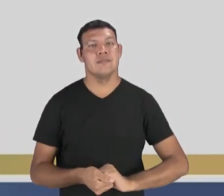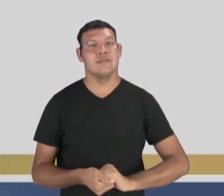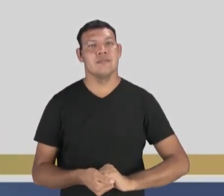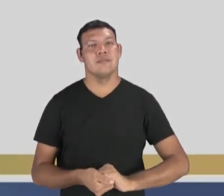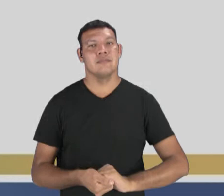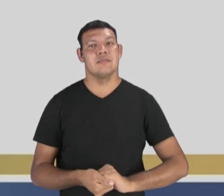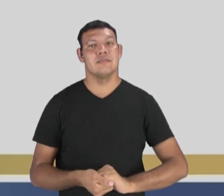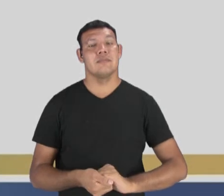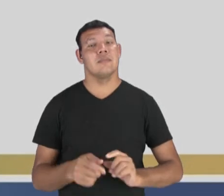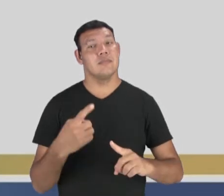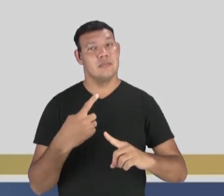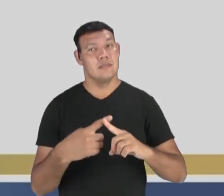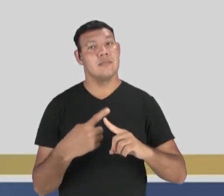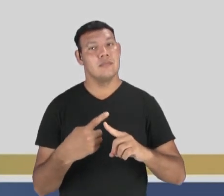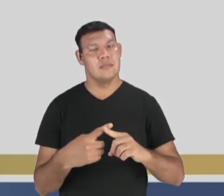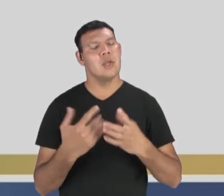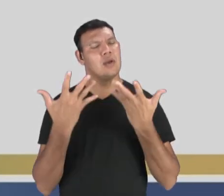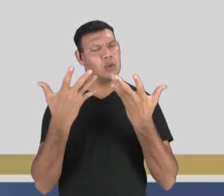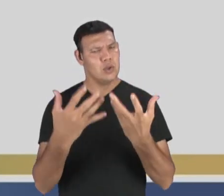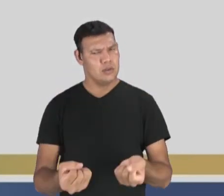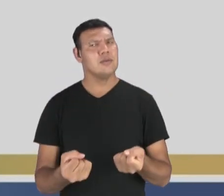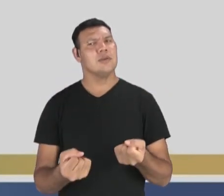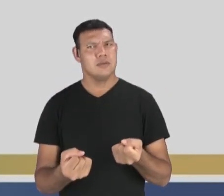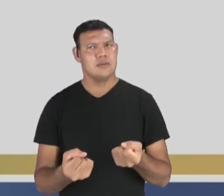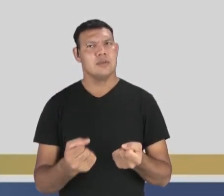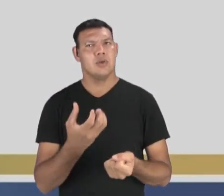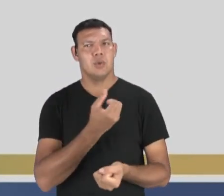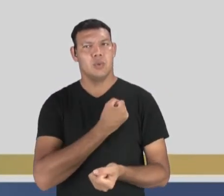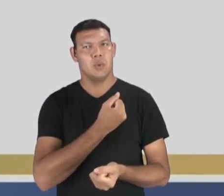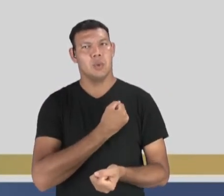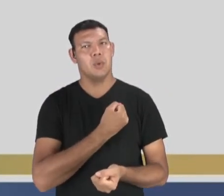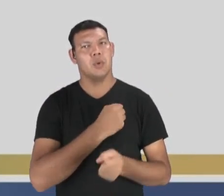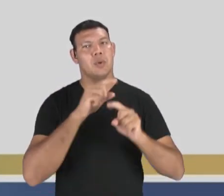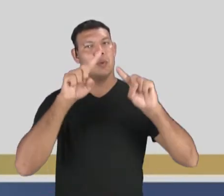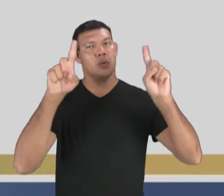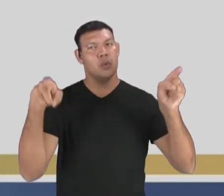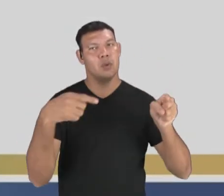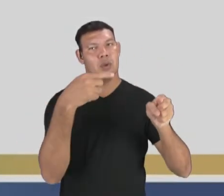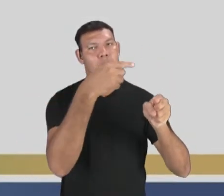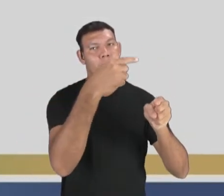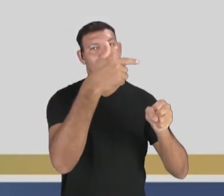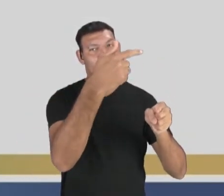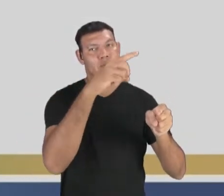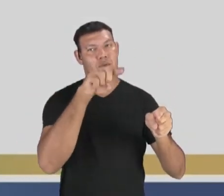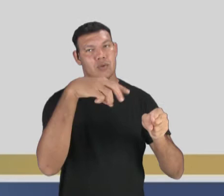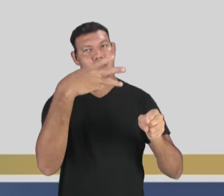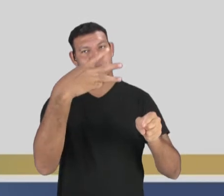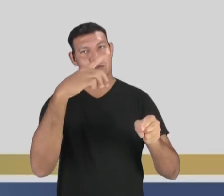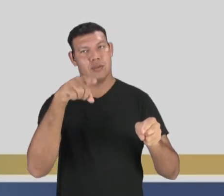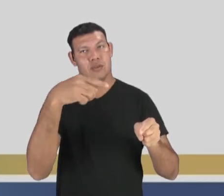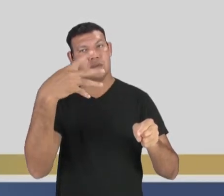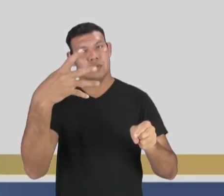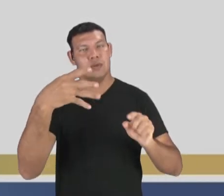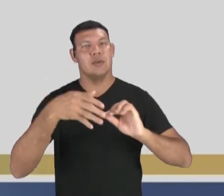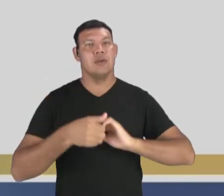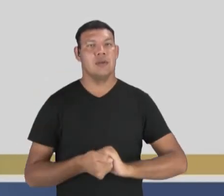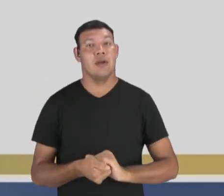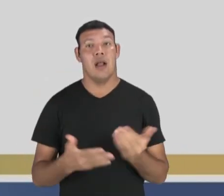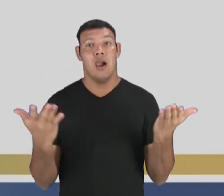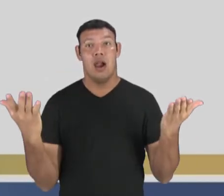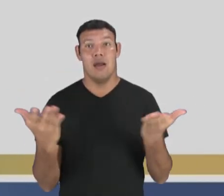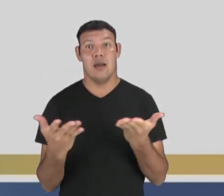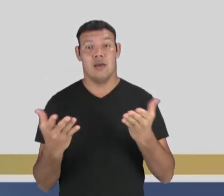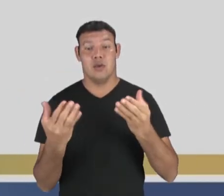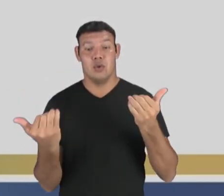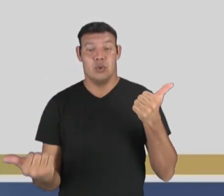verdadeira porque ela admitiu esse terno ordenado como resposta. Tudo bem? Mas agora nós